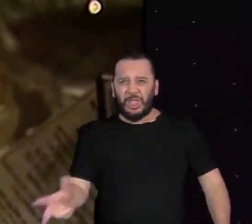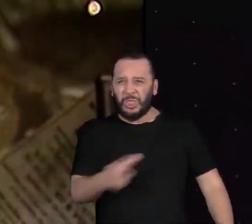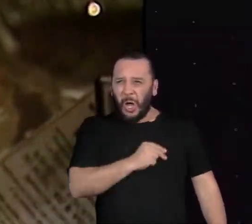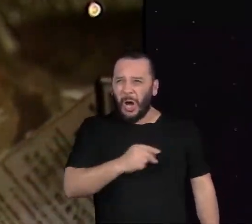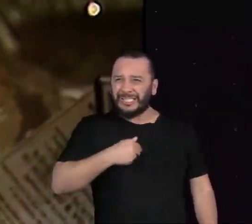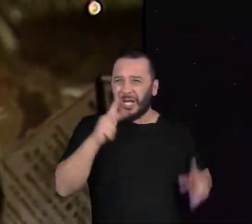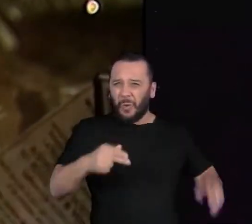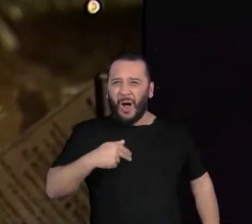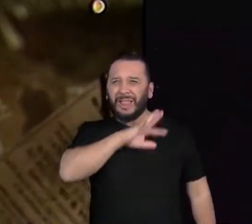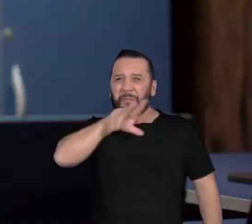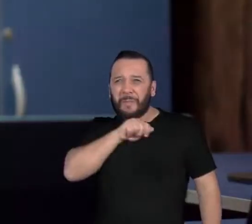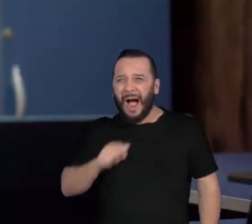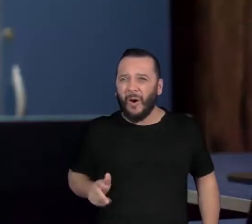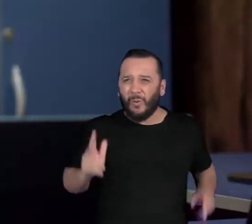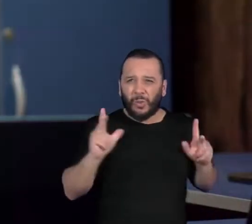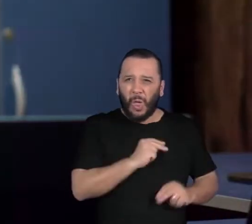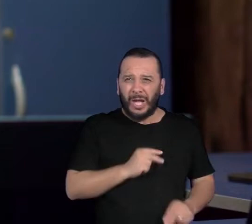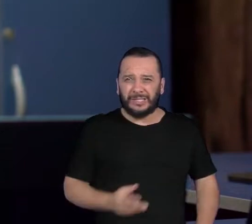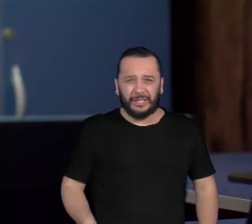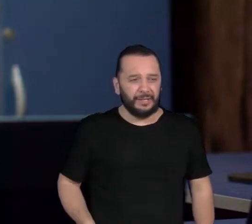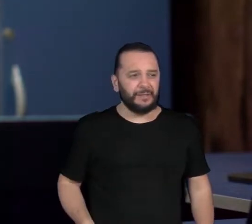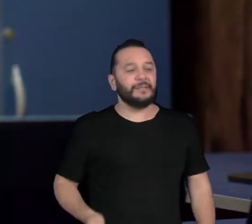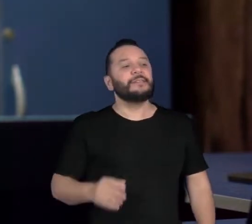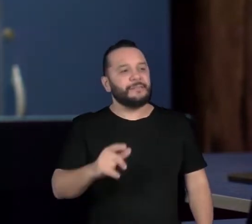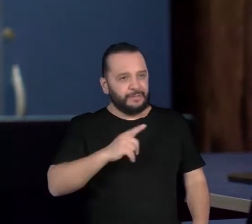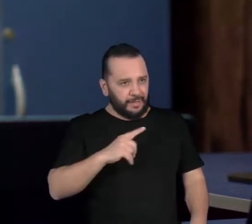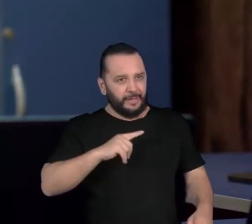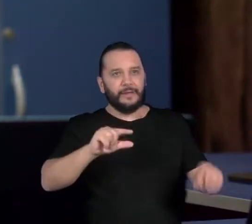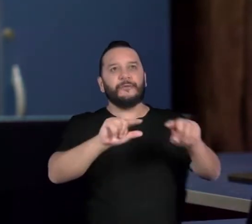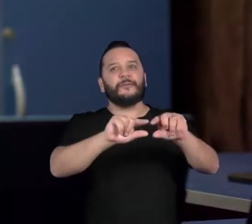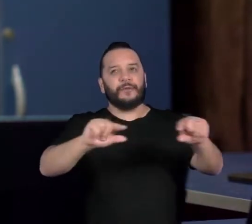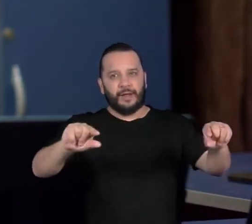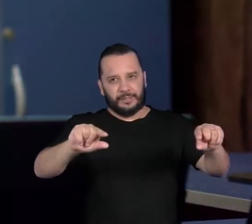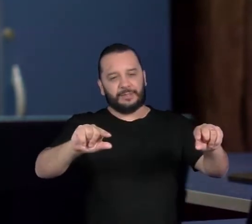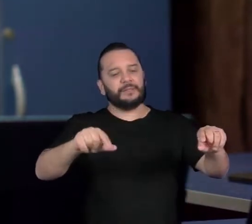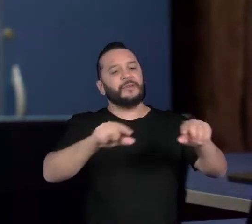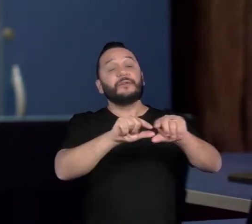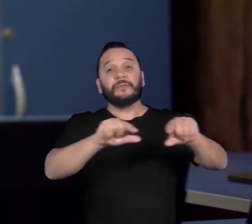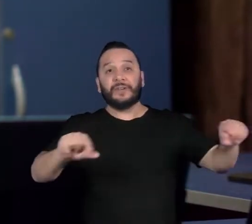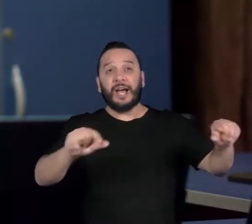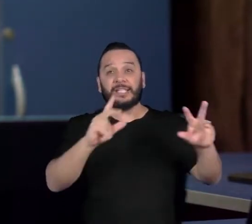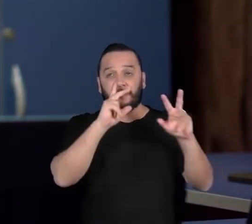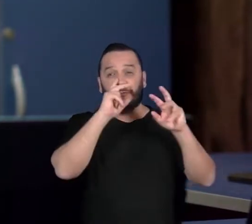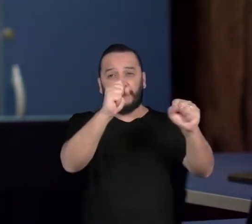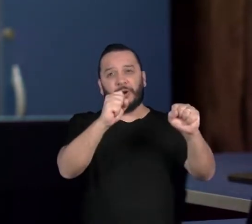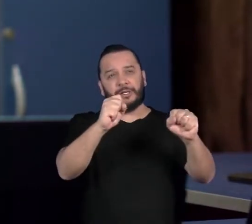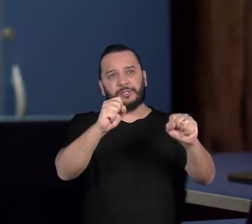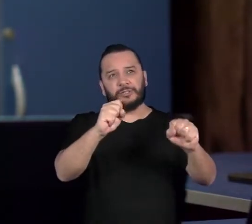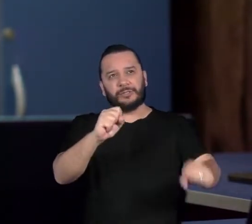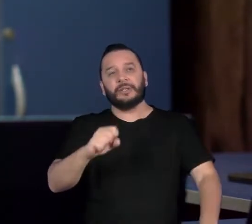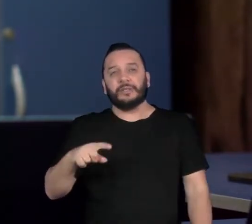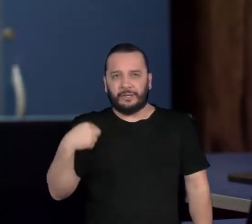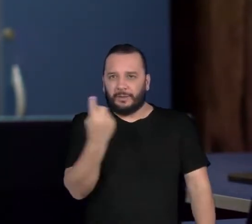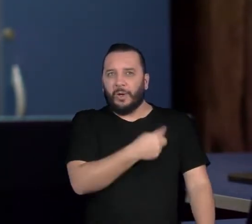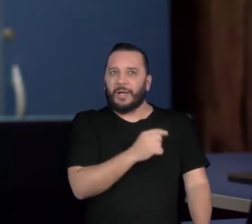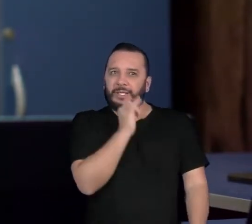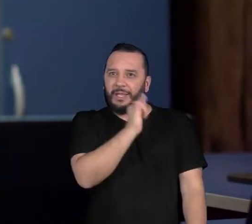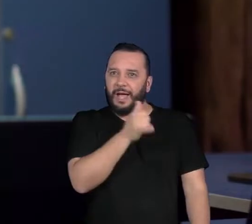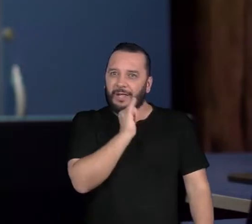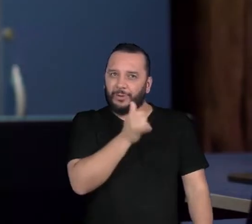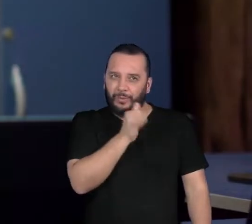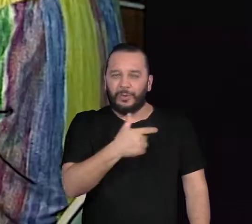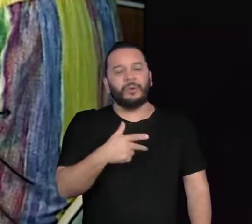Almir, um animal! Os bordões são frases de efeito que nós, narradores,